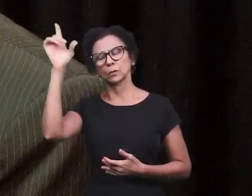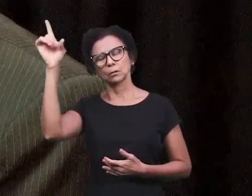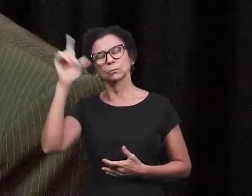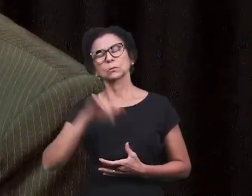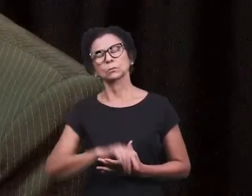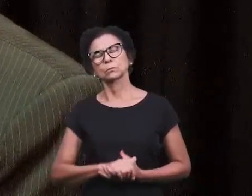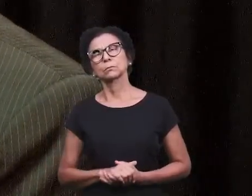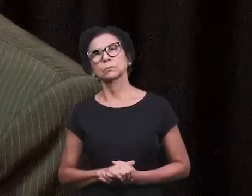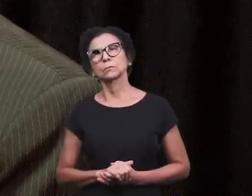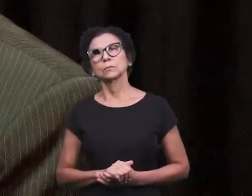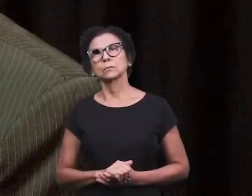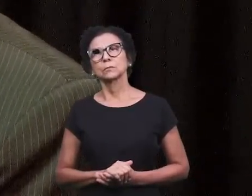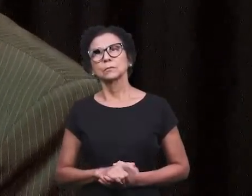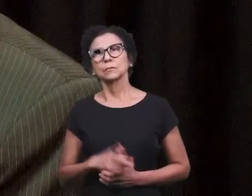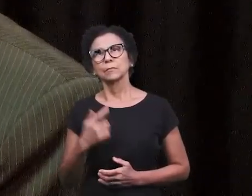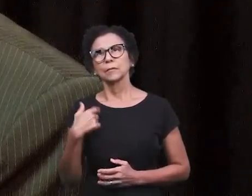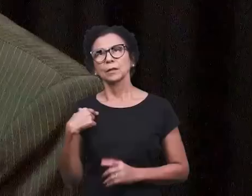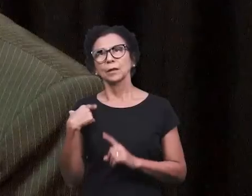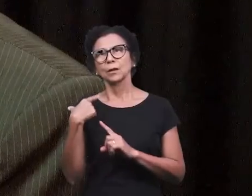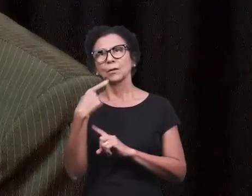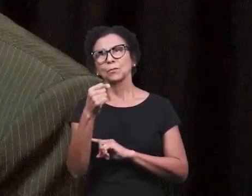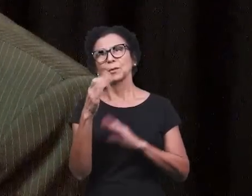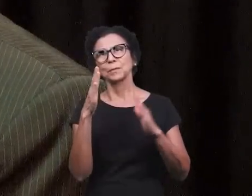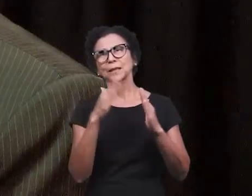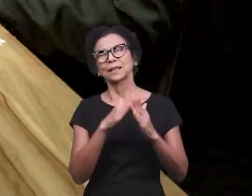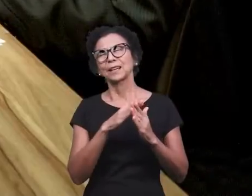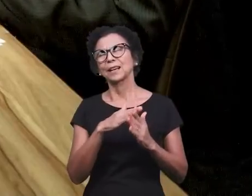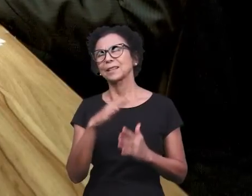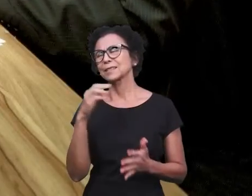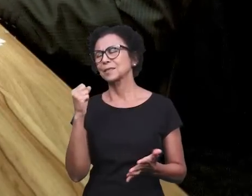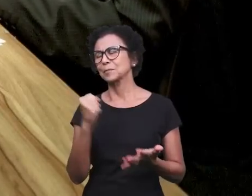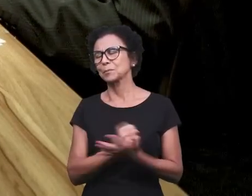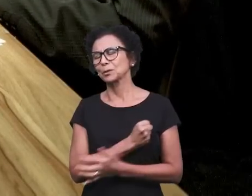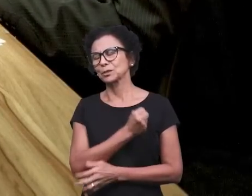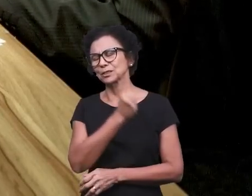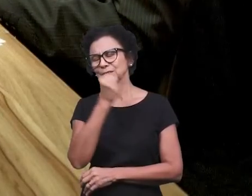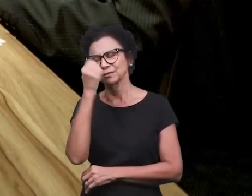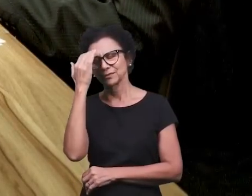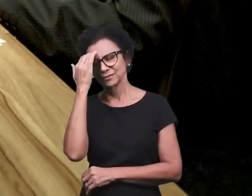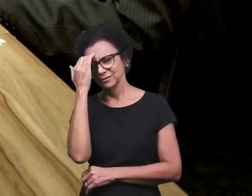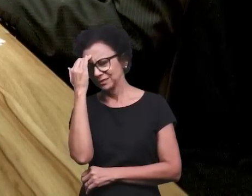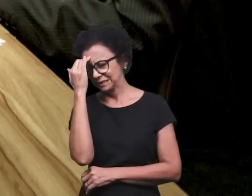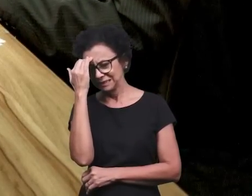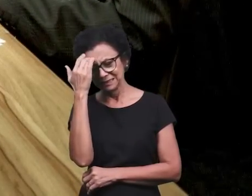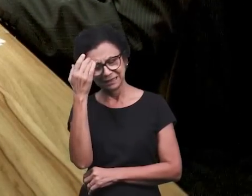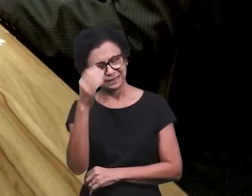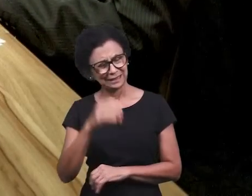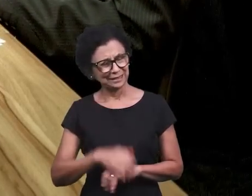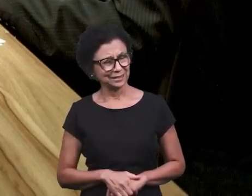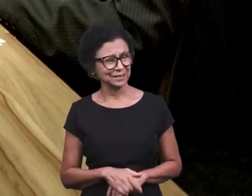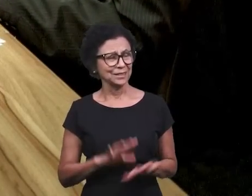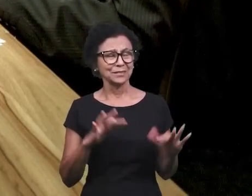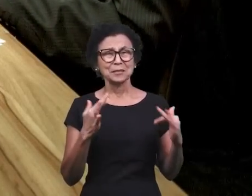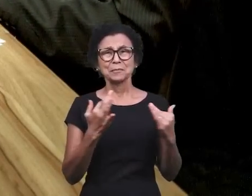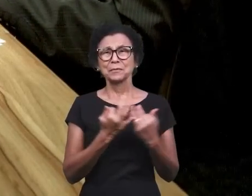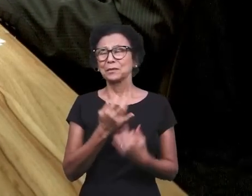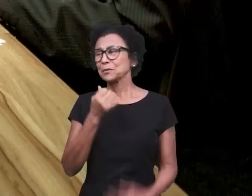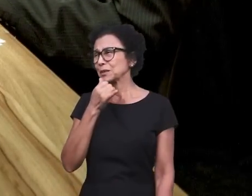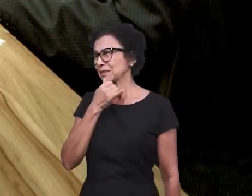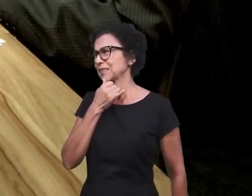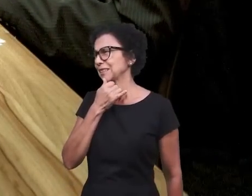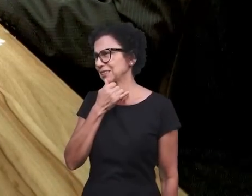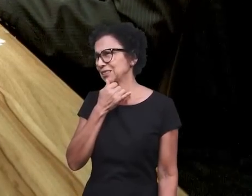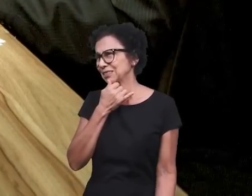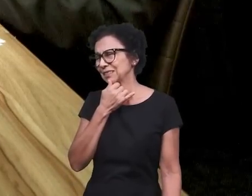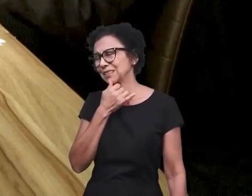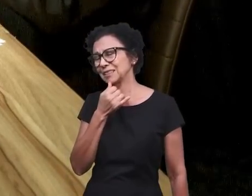E eu fui para casa, né? Assim, desapontado, né? A família no carro deve ter ficado chateada, né? Fui pra Puxa